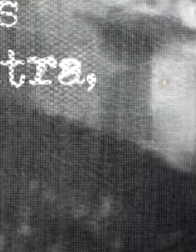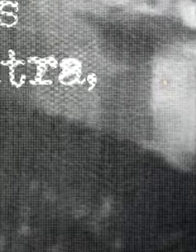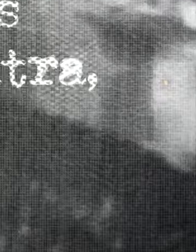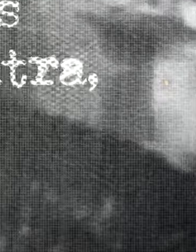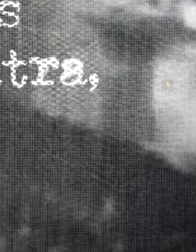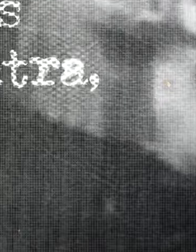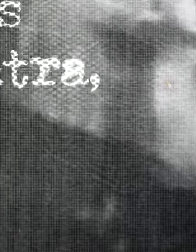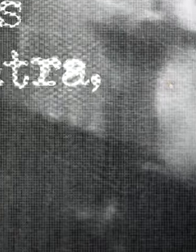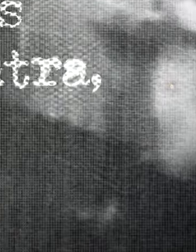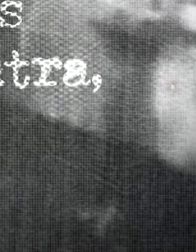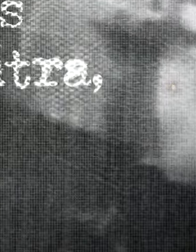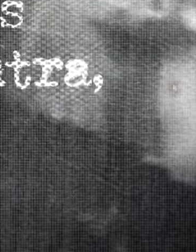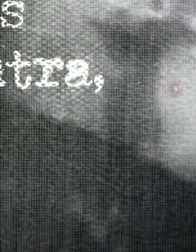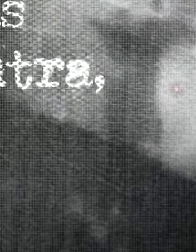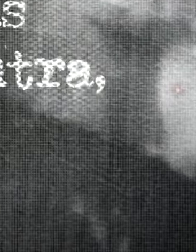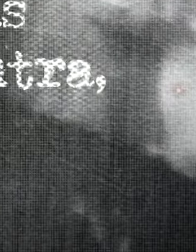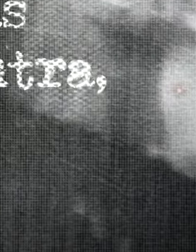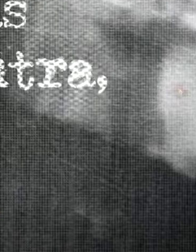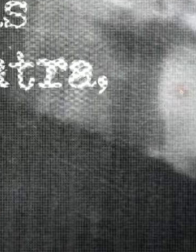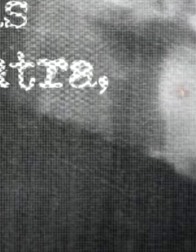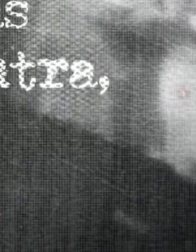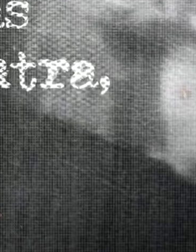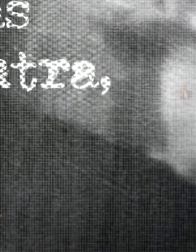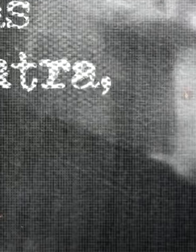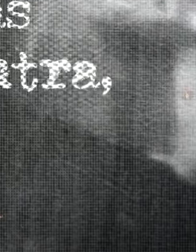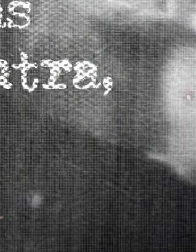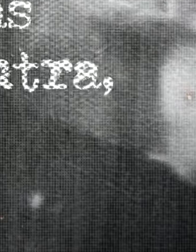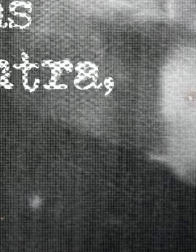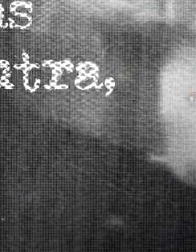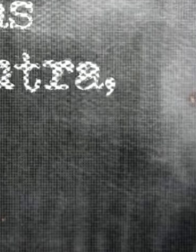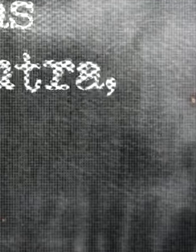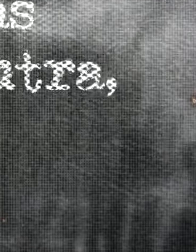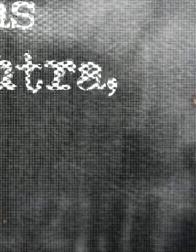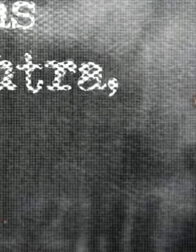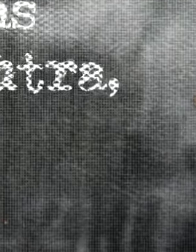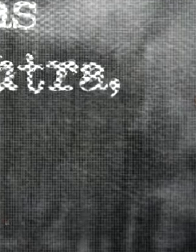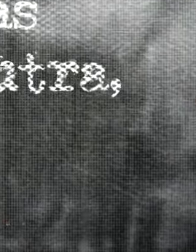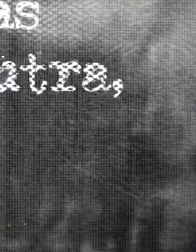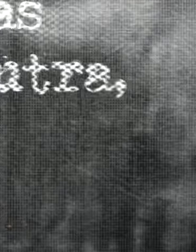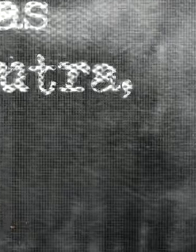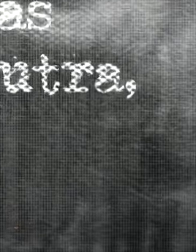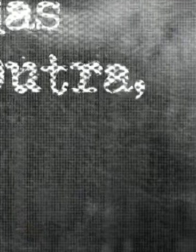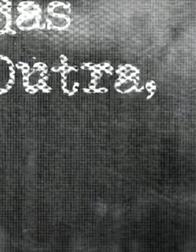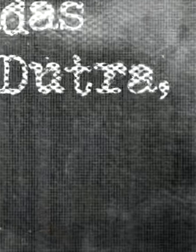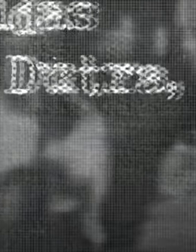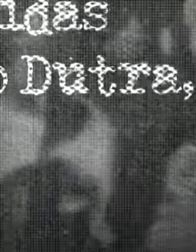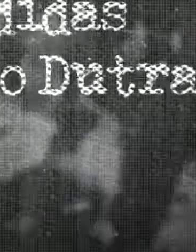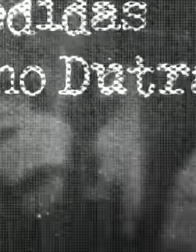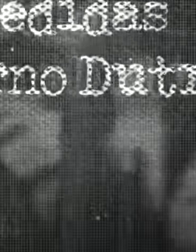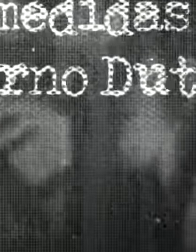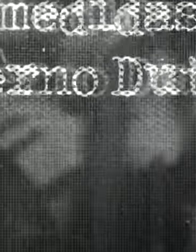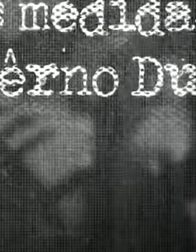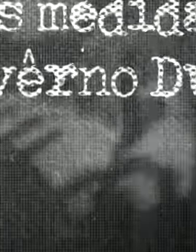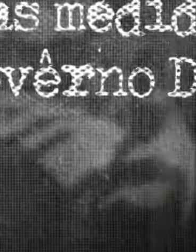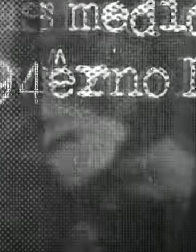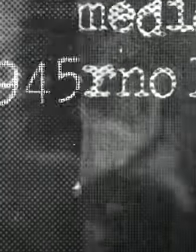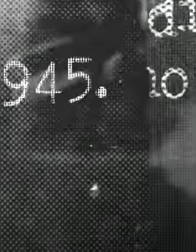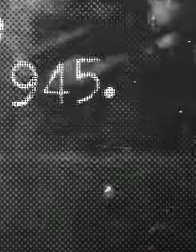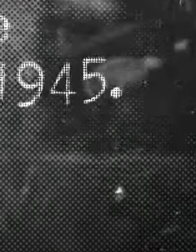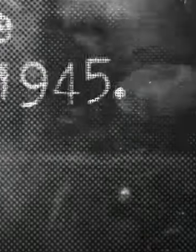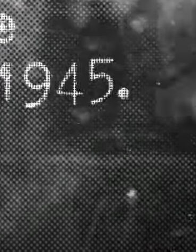de 1945 e depois contra as medidas reacionárias do governo Dutra, que